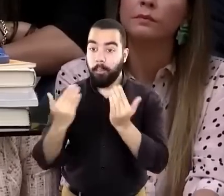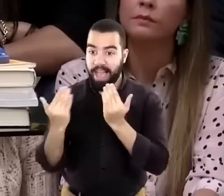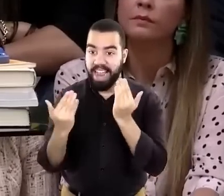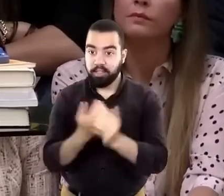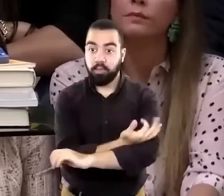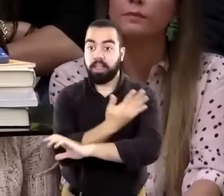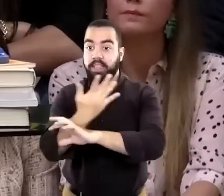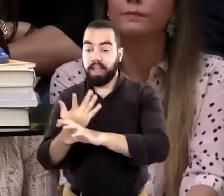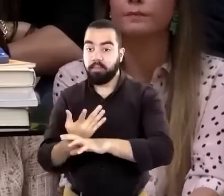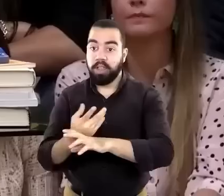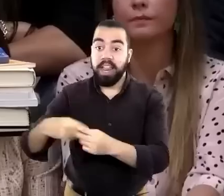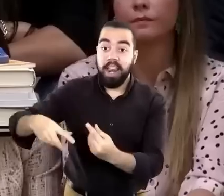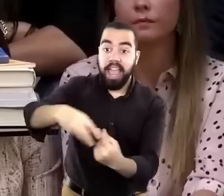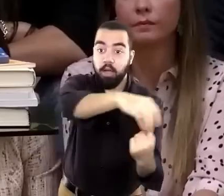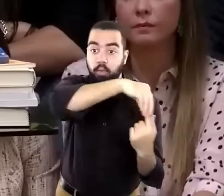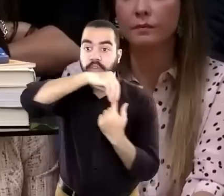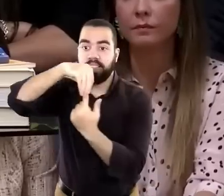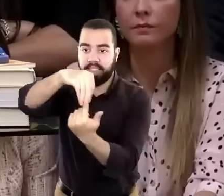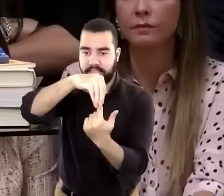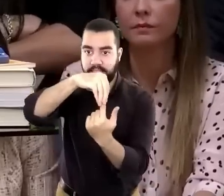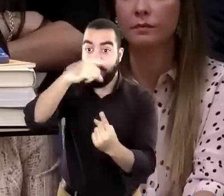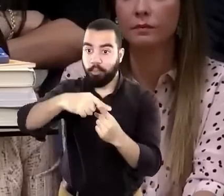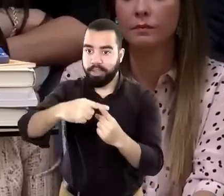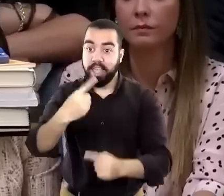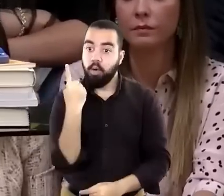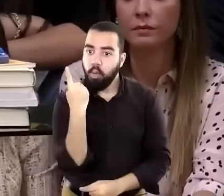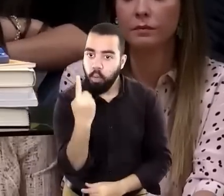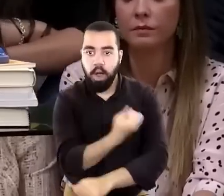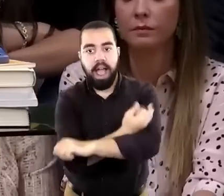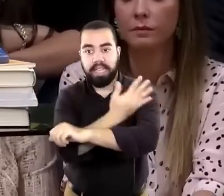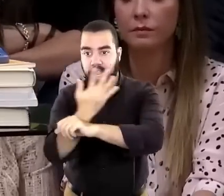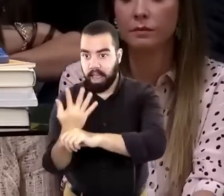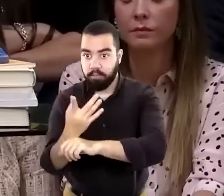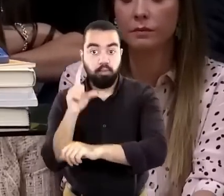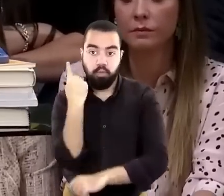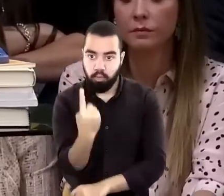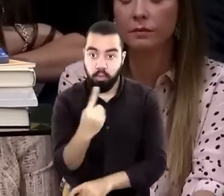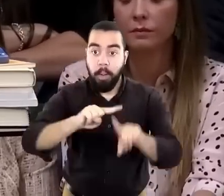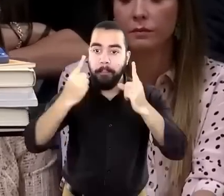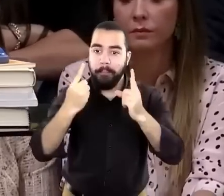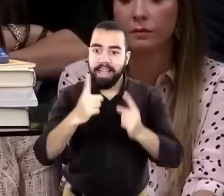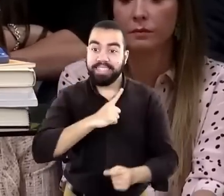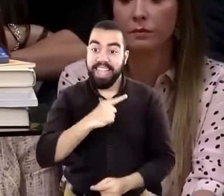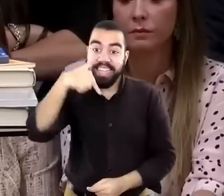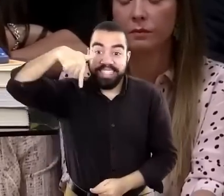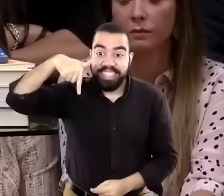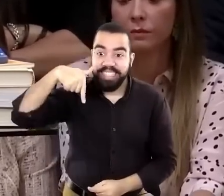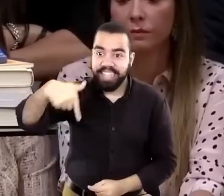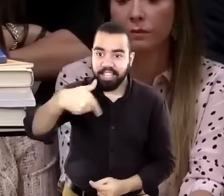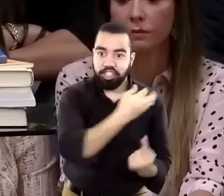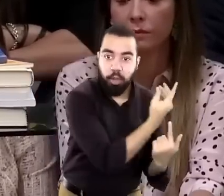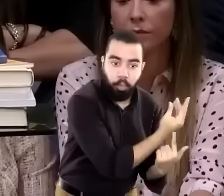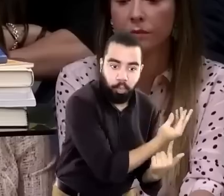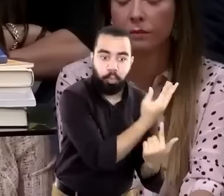tem unidade na diversidade. É um candelabro só, com sete tubos, com sete lugares